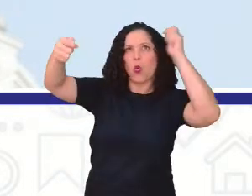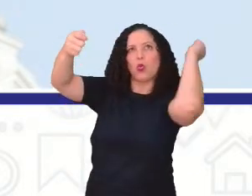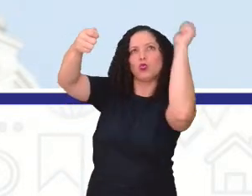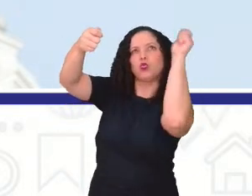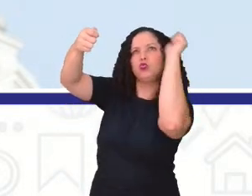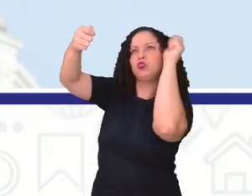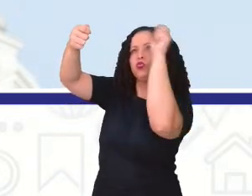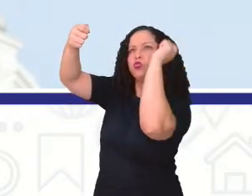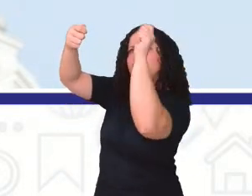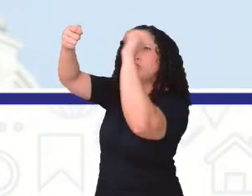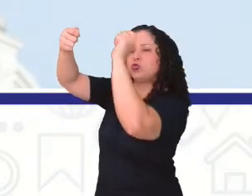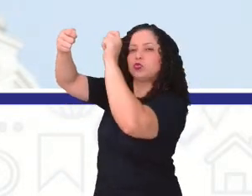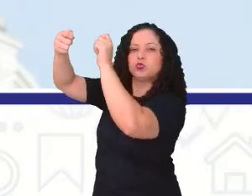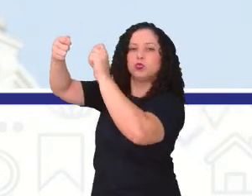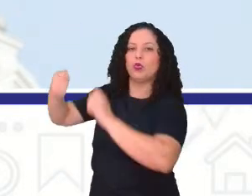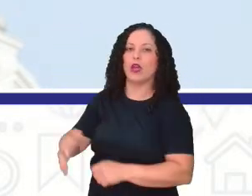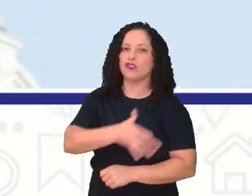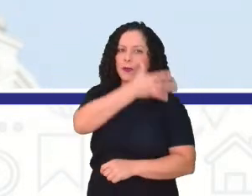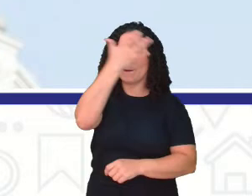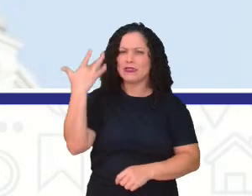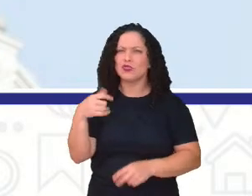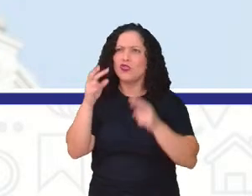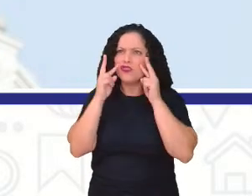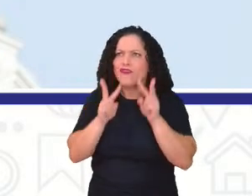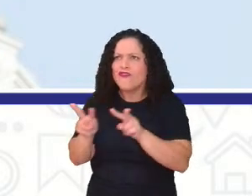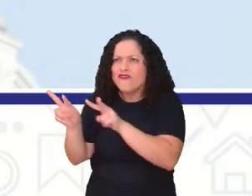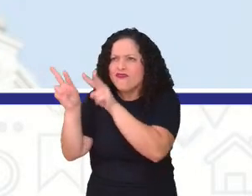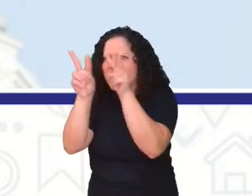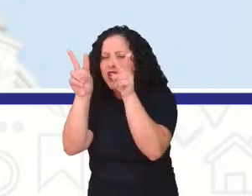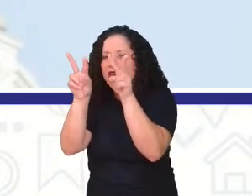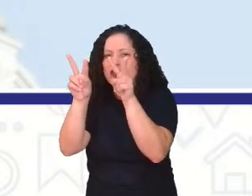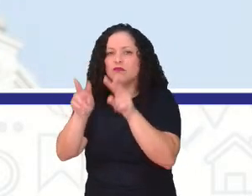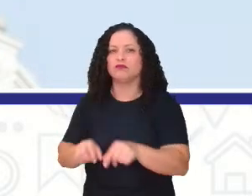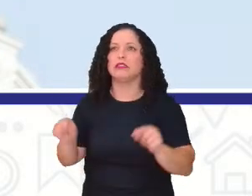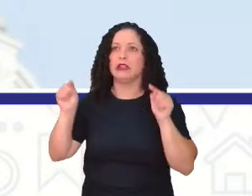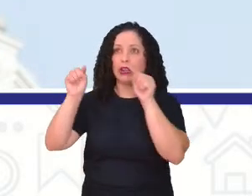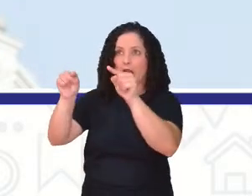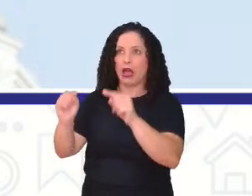de Wittenberg, a turma vai pegar aquilo ali, inclusive, né,